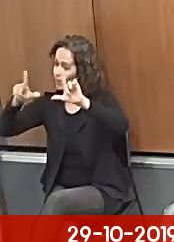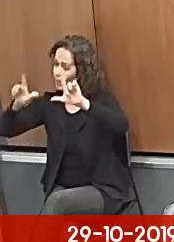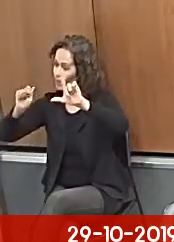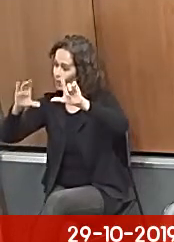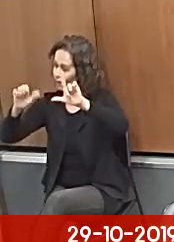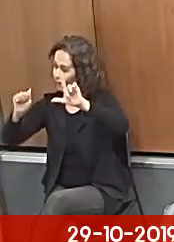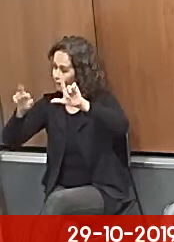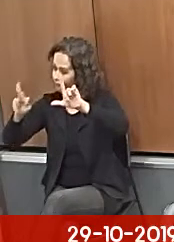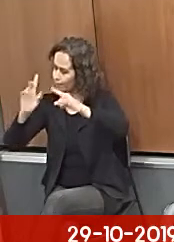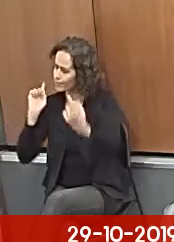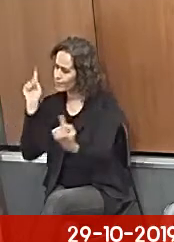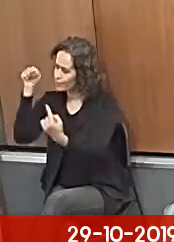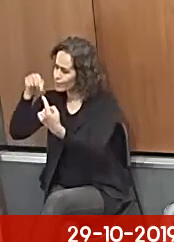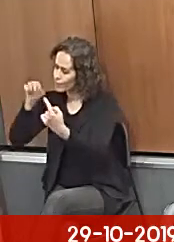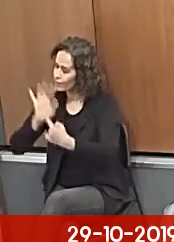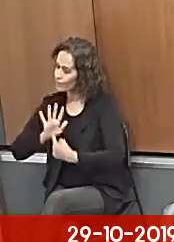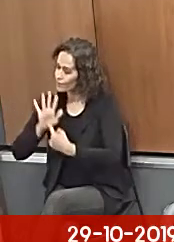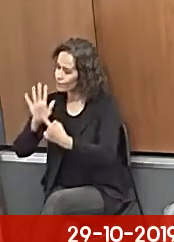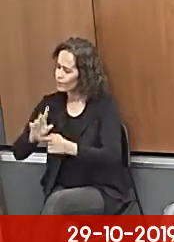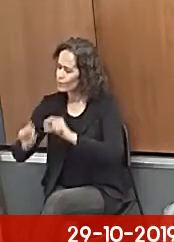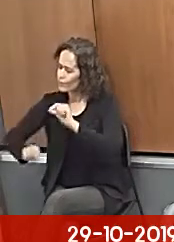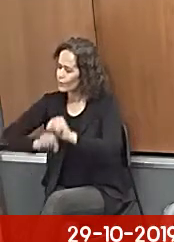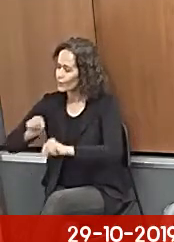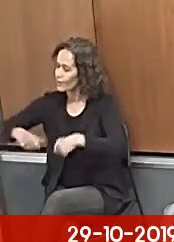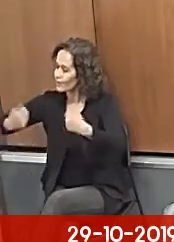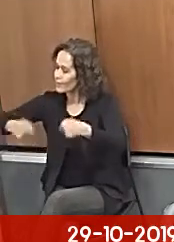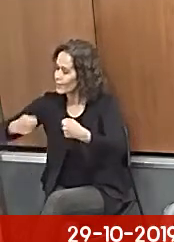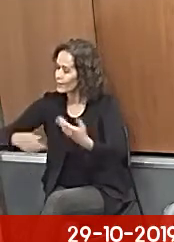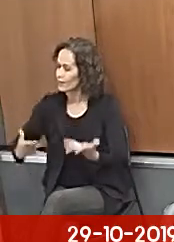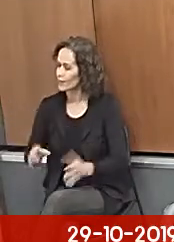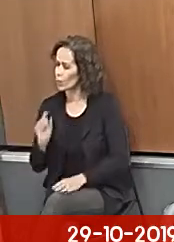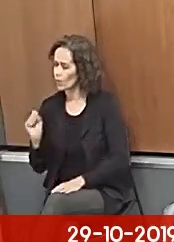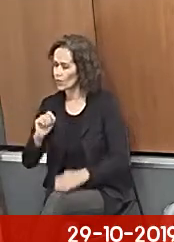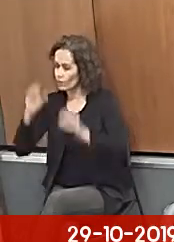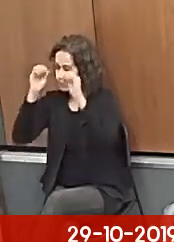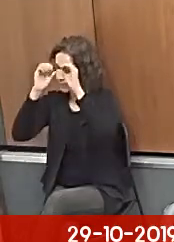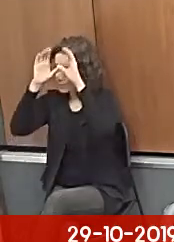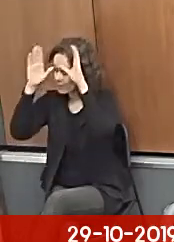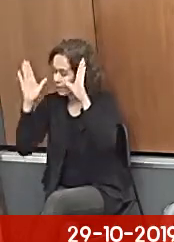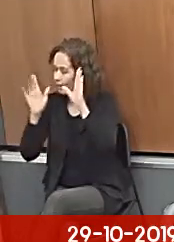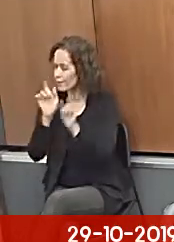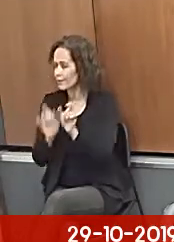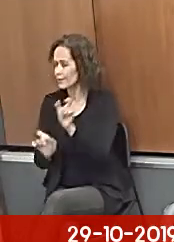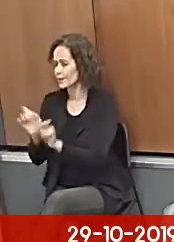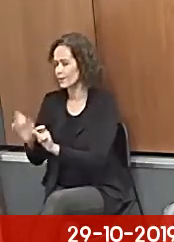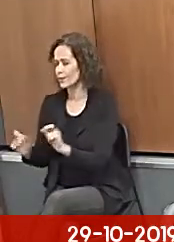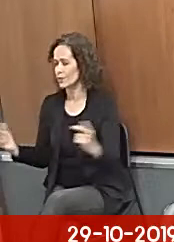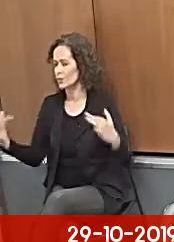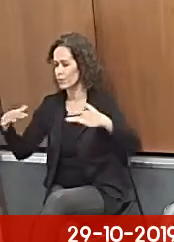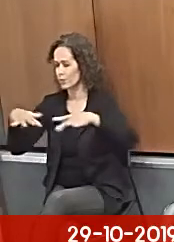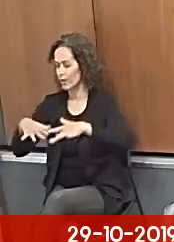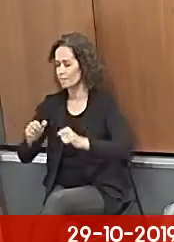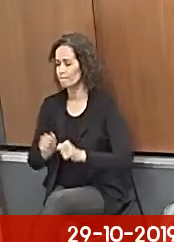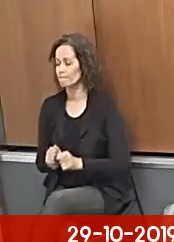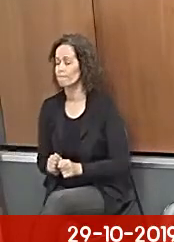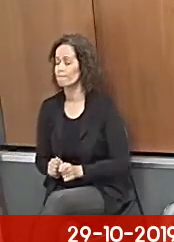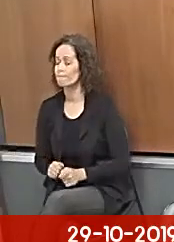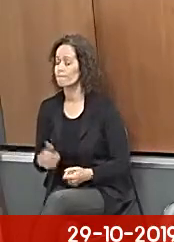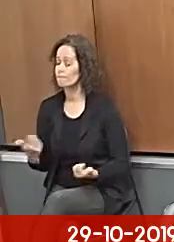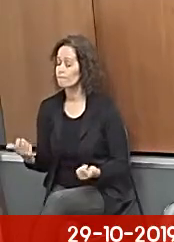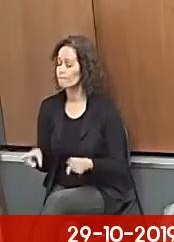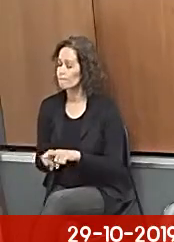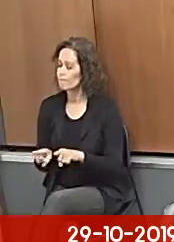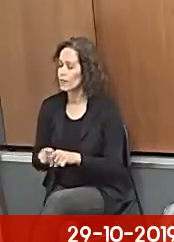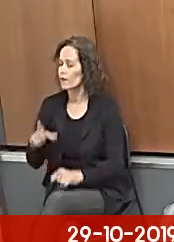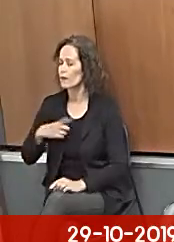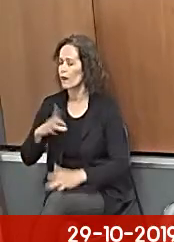objetiva, trazer o que vocês precisam, que é conhecimento e público. Nós temos o segundo canal de comunicação nosso, que são as